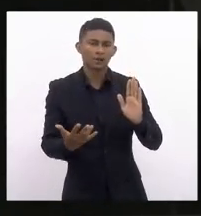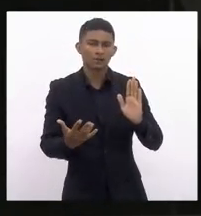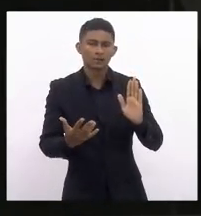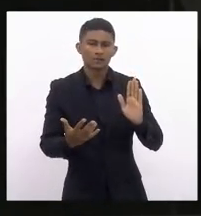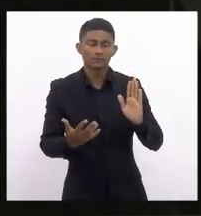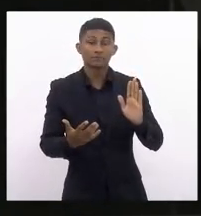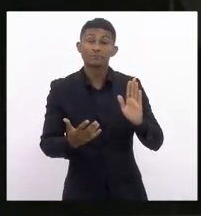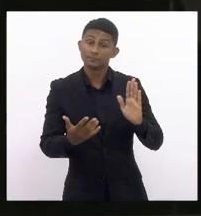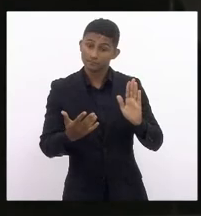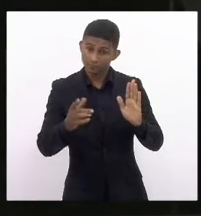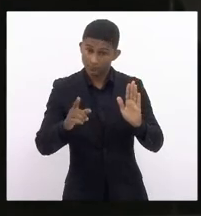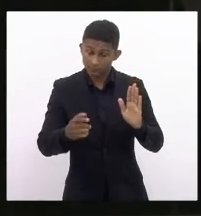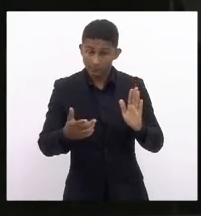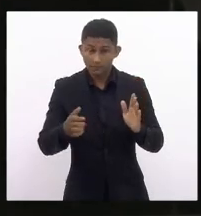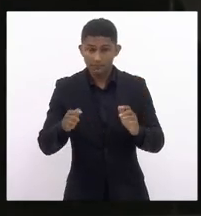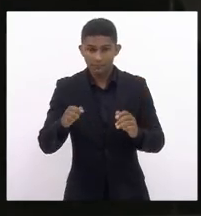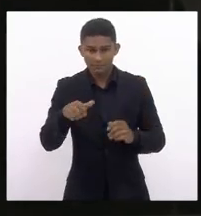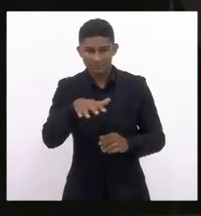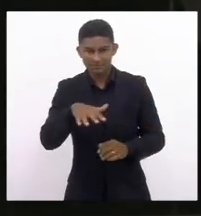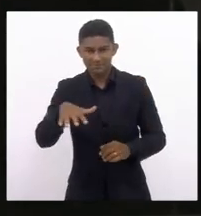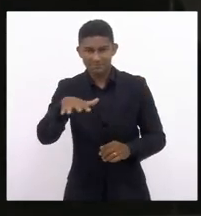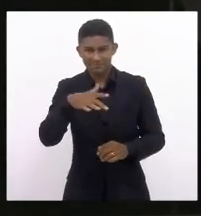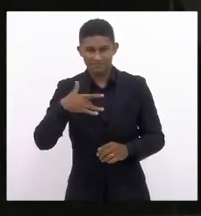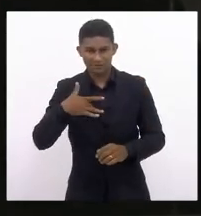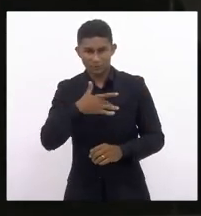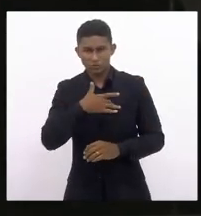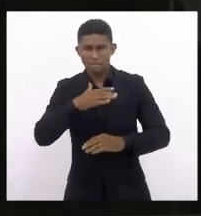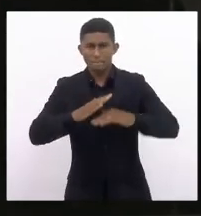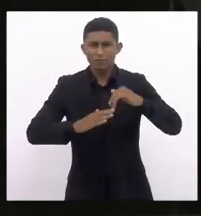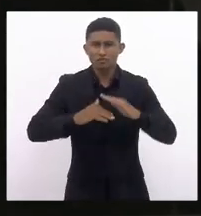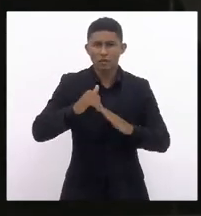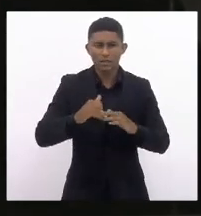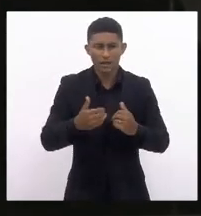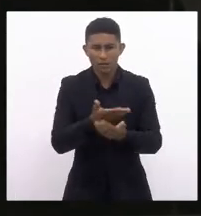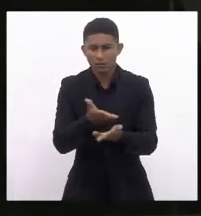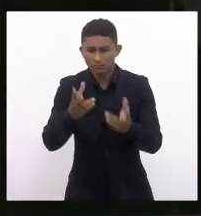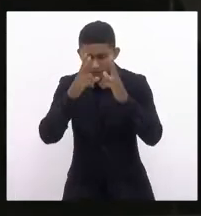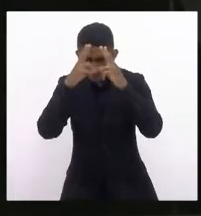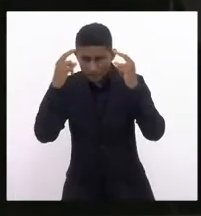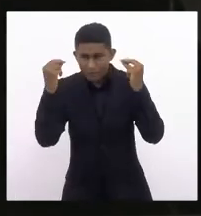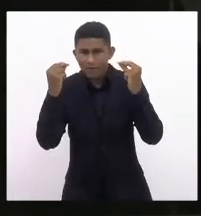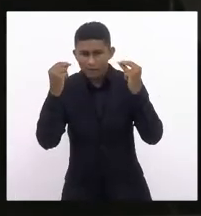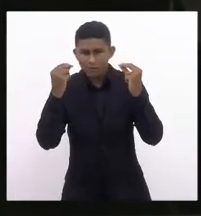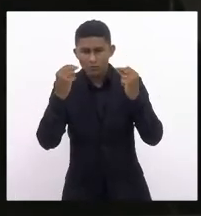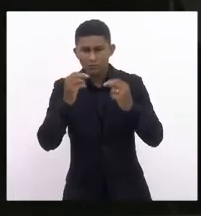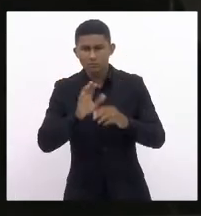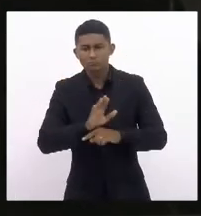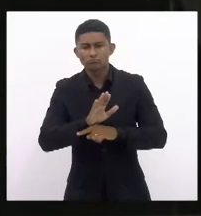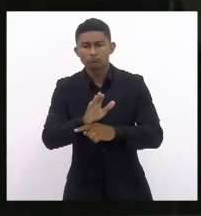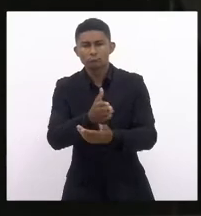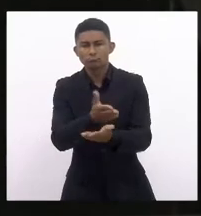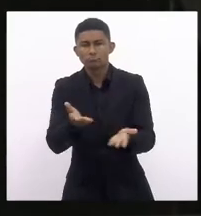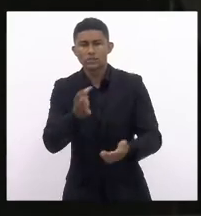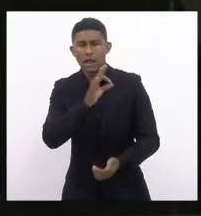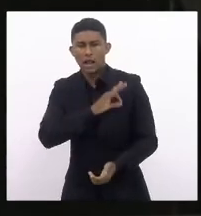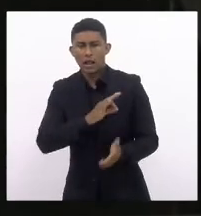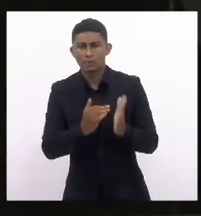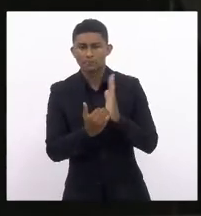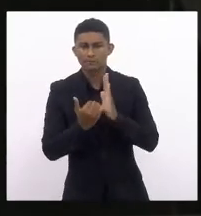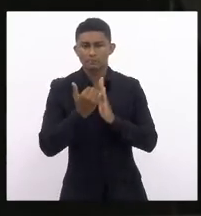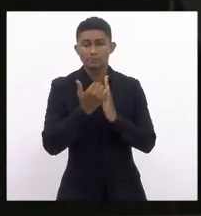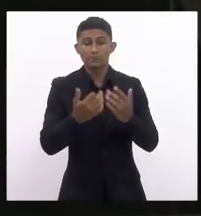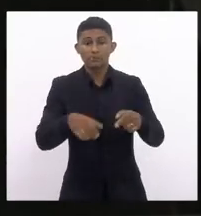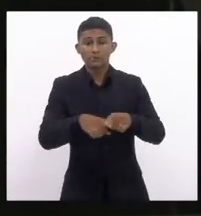a maioria dos profissionais de saúde e da enfermagem. Nós aprovamos aqui na casa